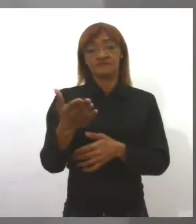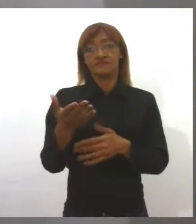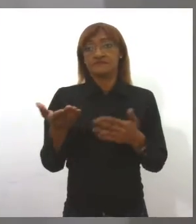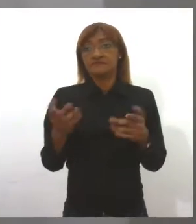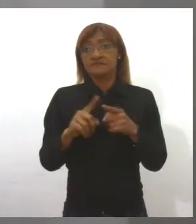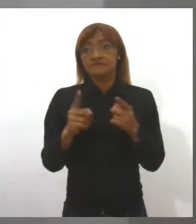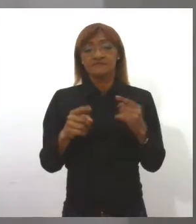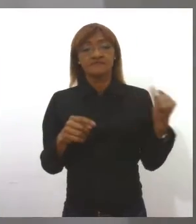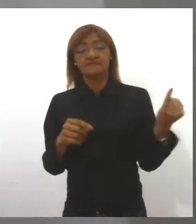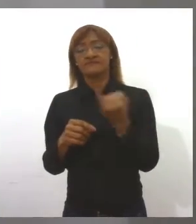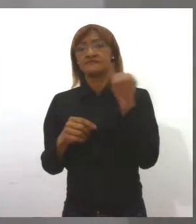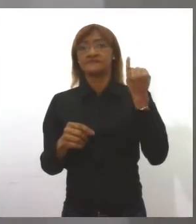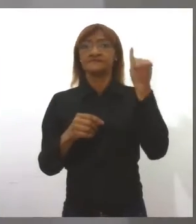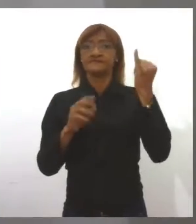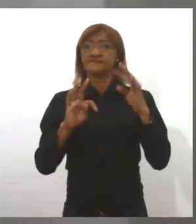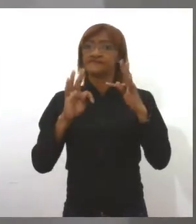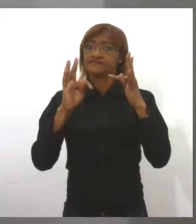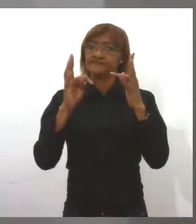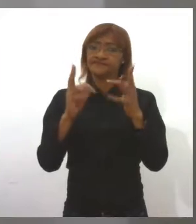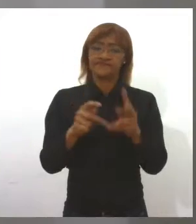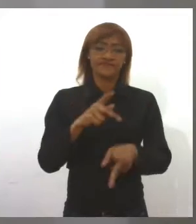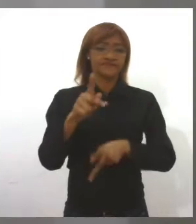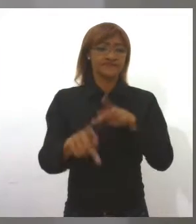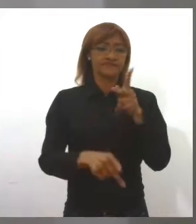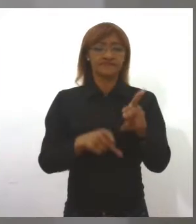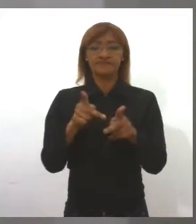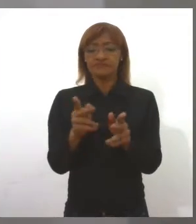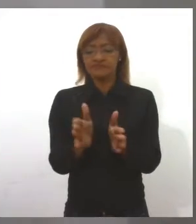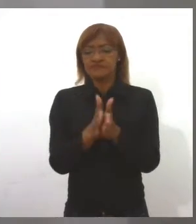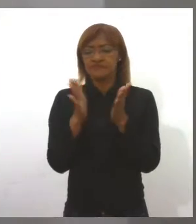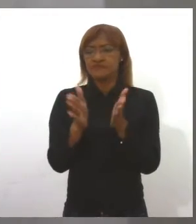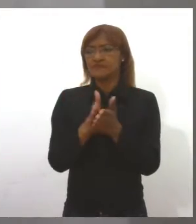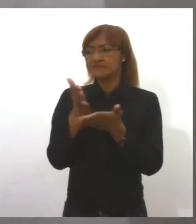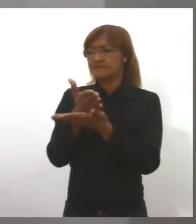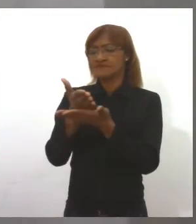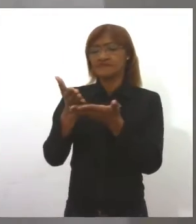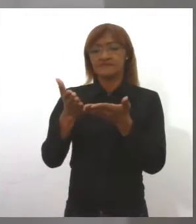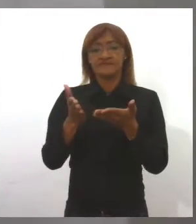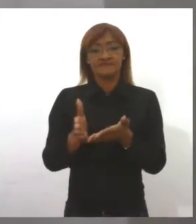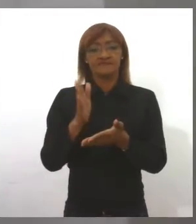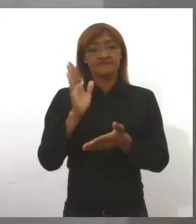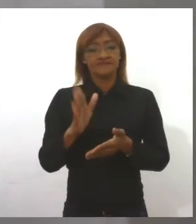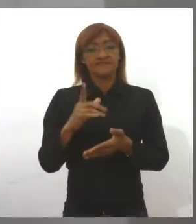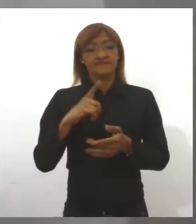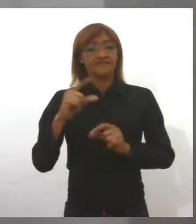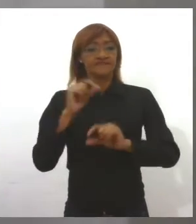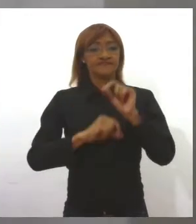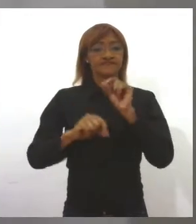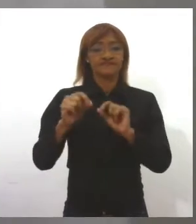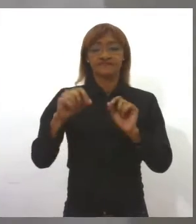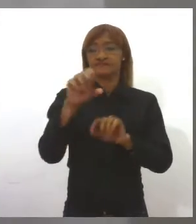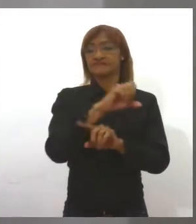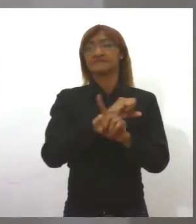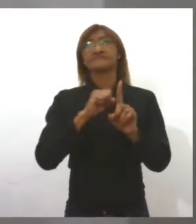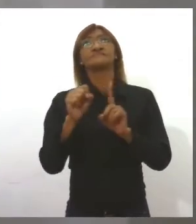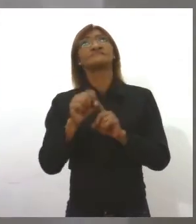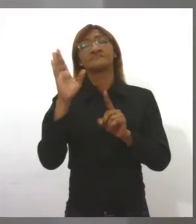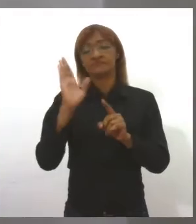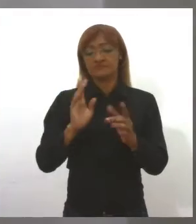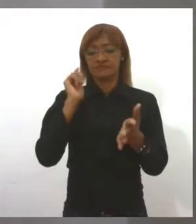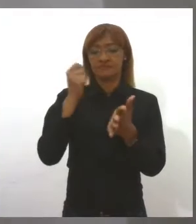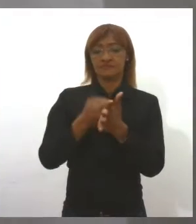para a saúde pública, para a população de baixa renda, por conta de tarifa social, por conta de tarifas justas